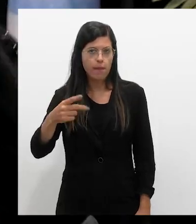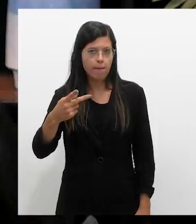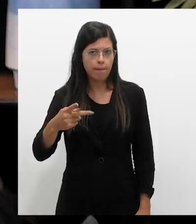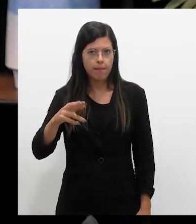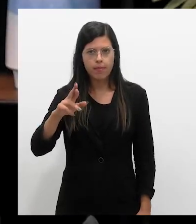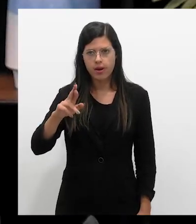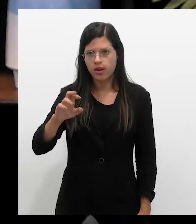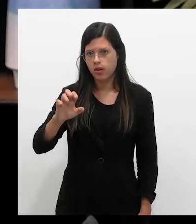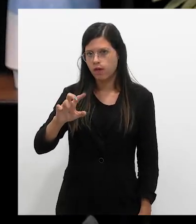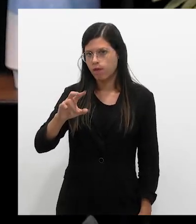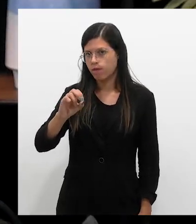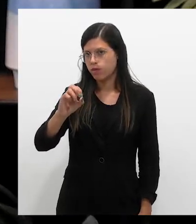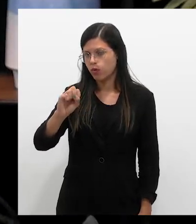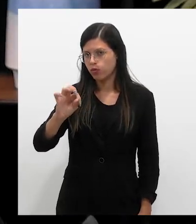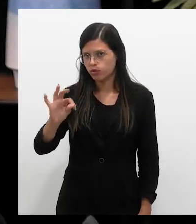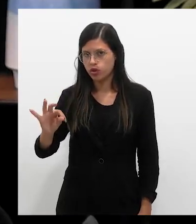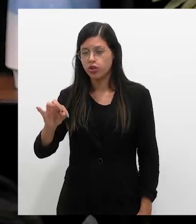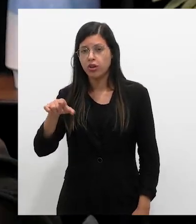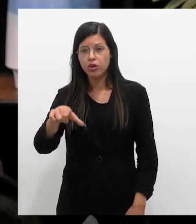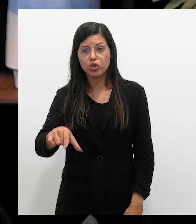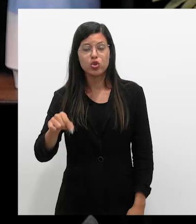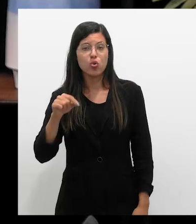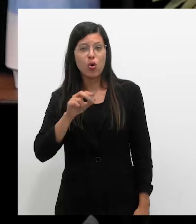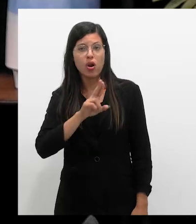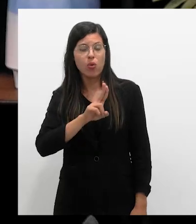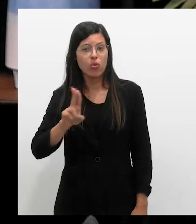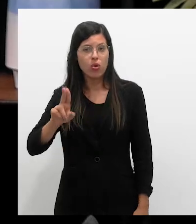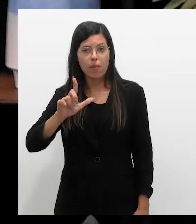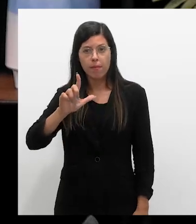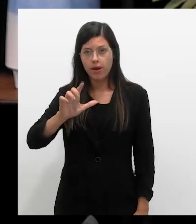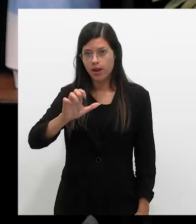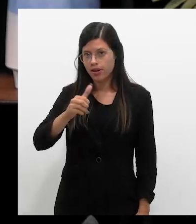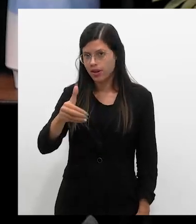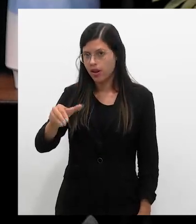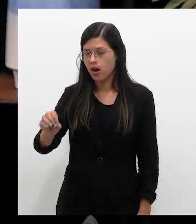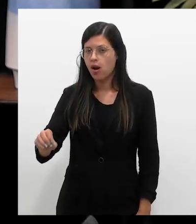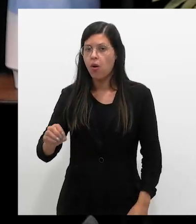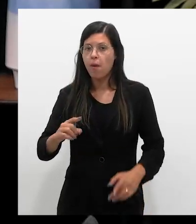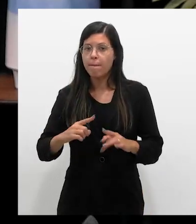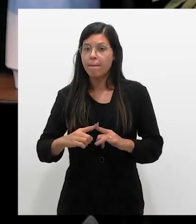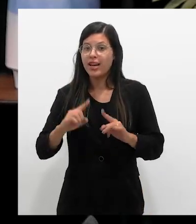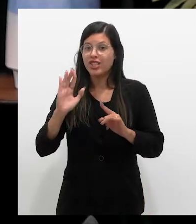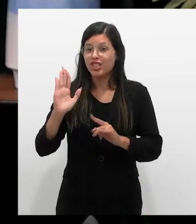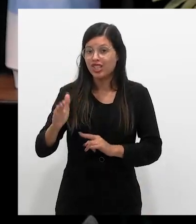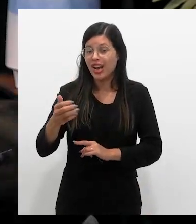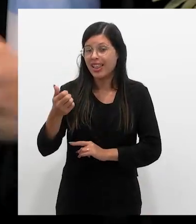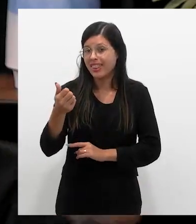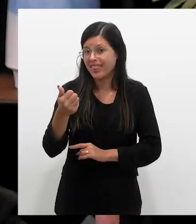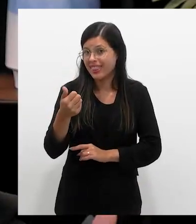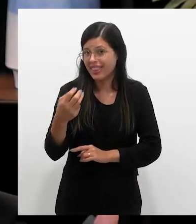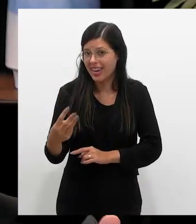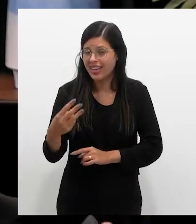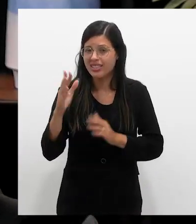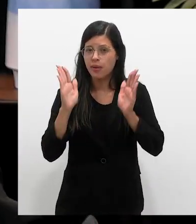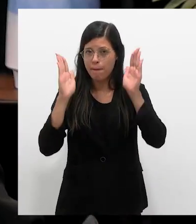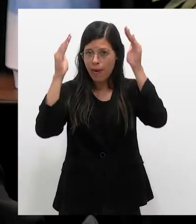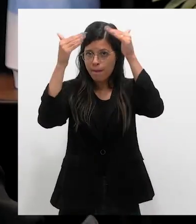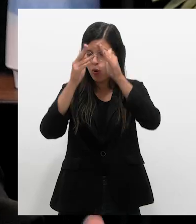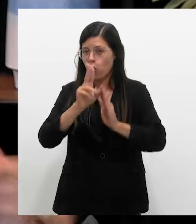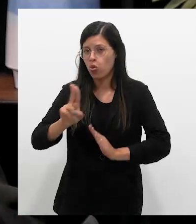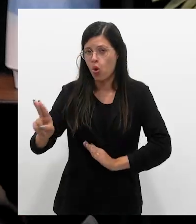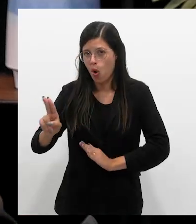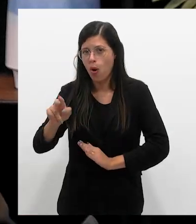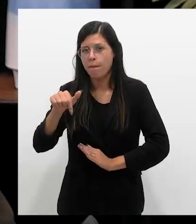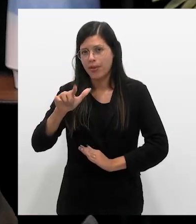ele escolheu para si o nome Leão. Só que, como já houve outros 13 papas com esse mesmo